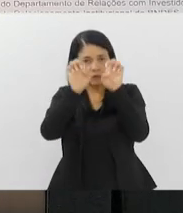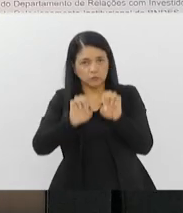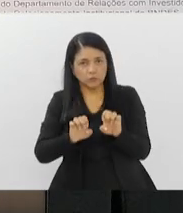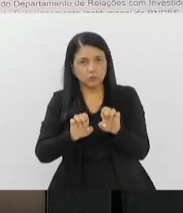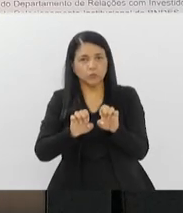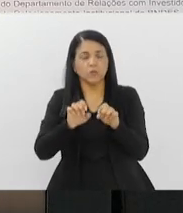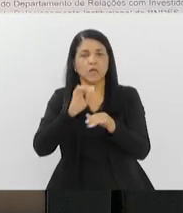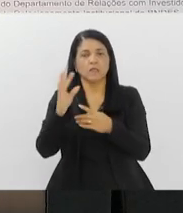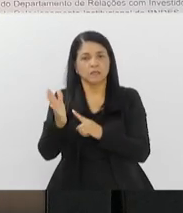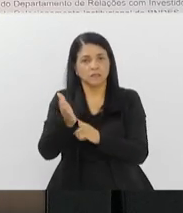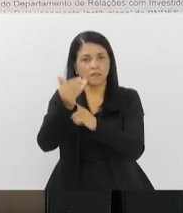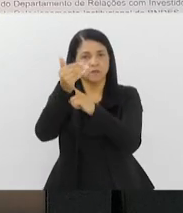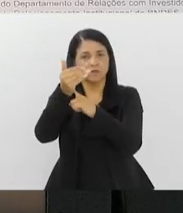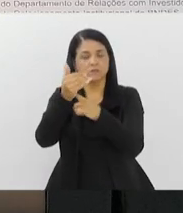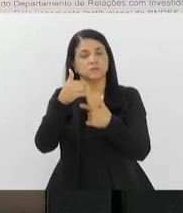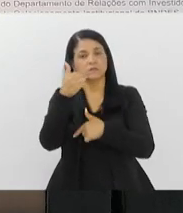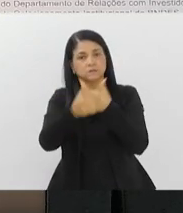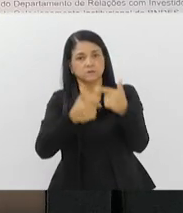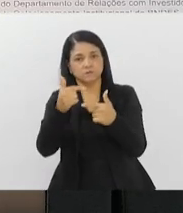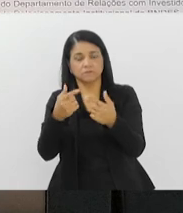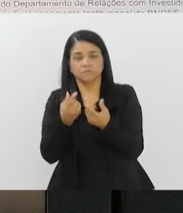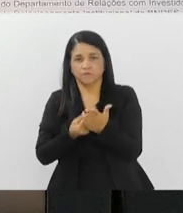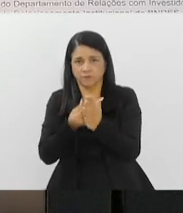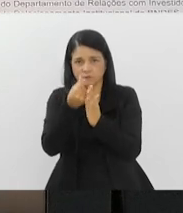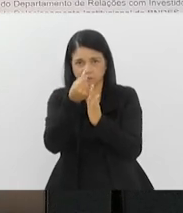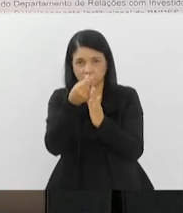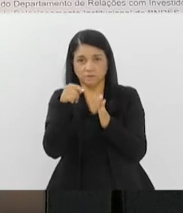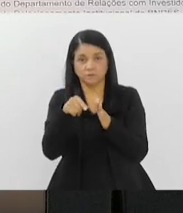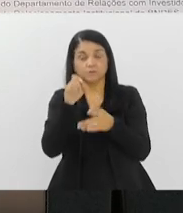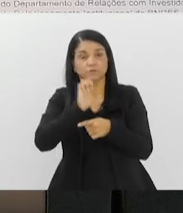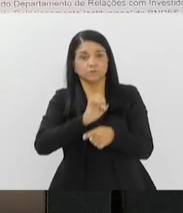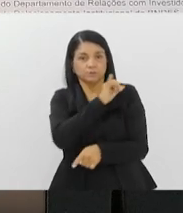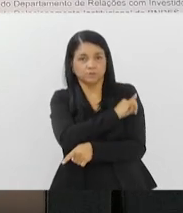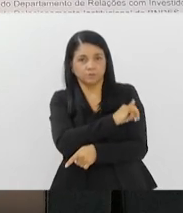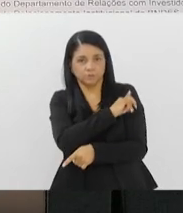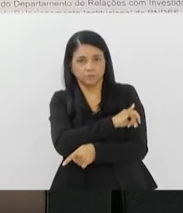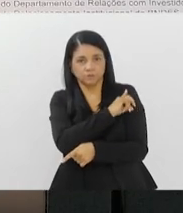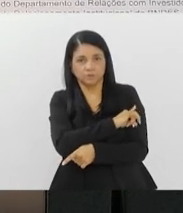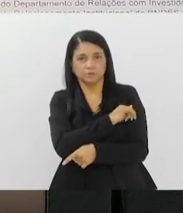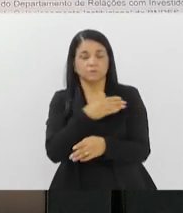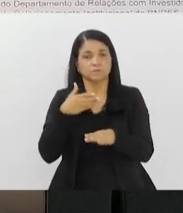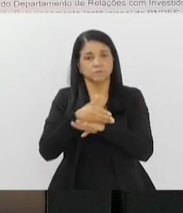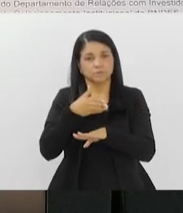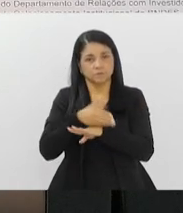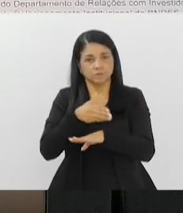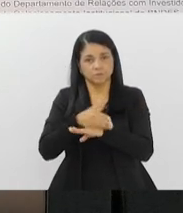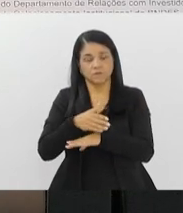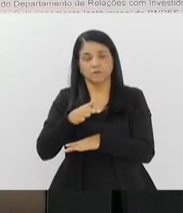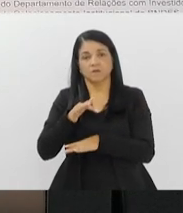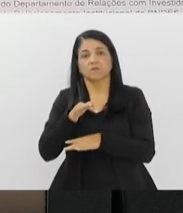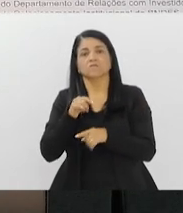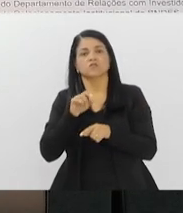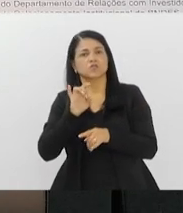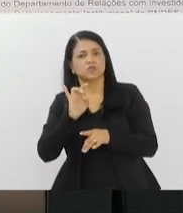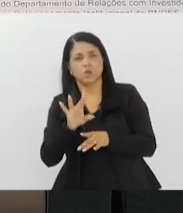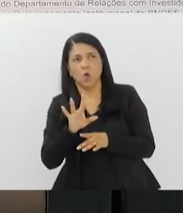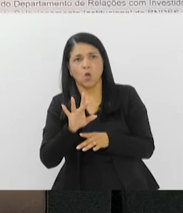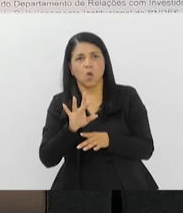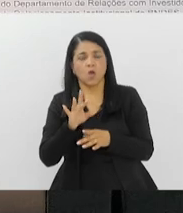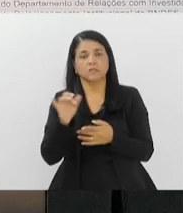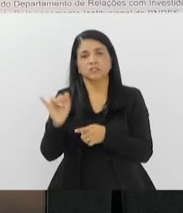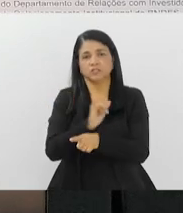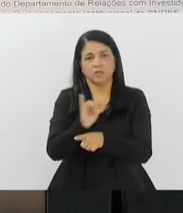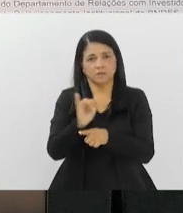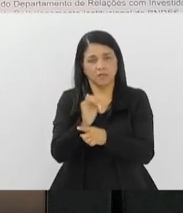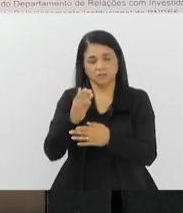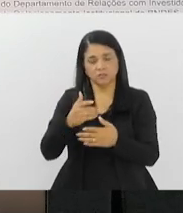até tecnologia e serviços financeiros. Para o Estado do Rio de Janeiro, participar da FILDA não é apenas uma estratégia de